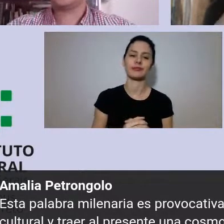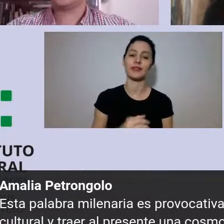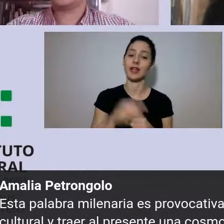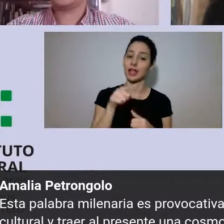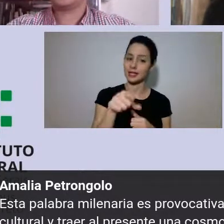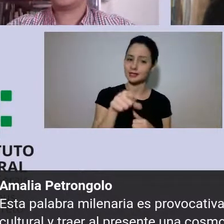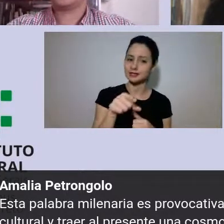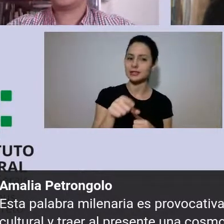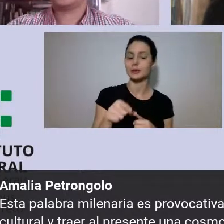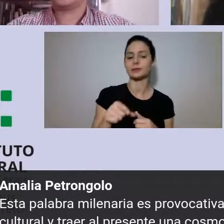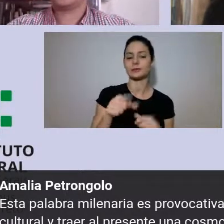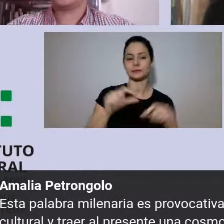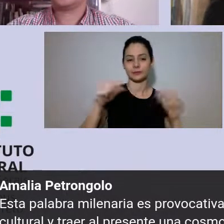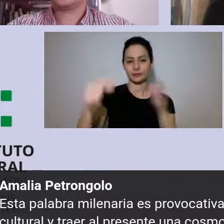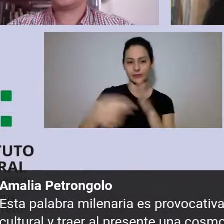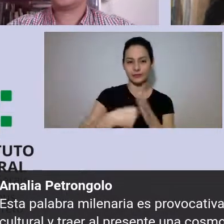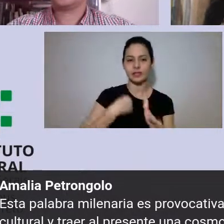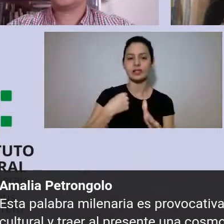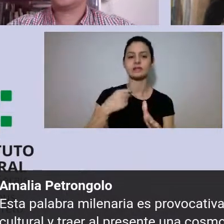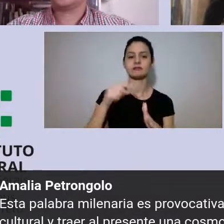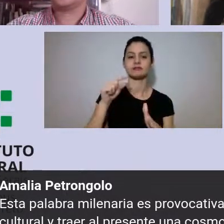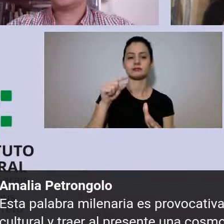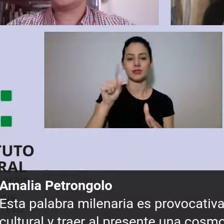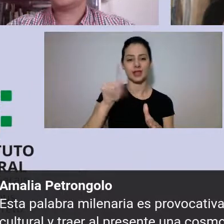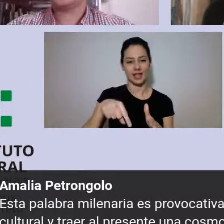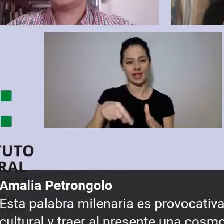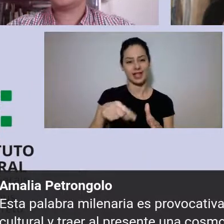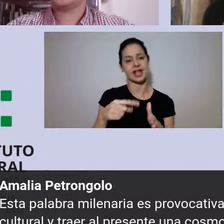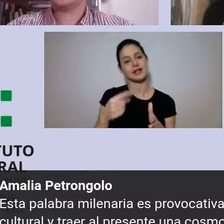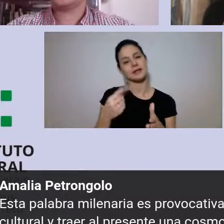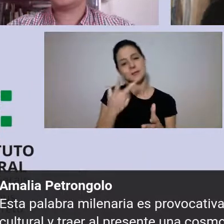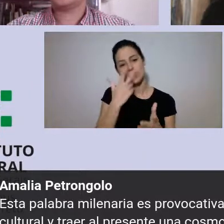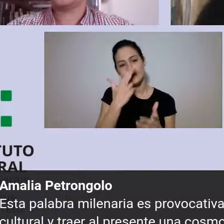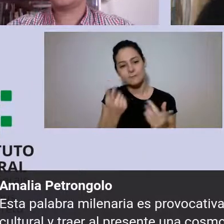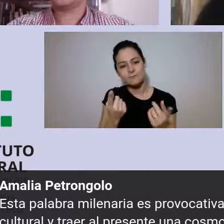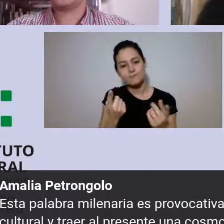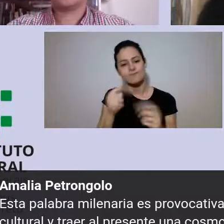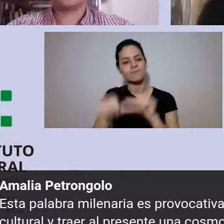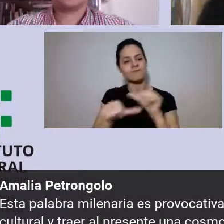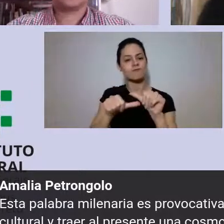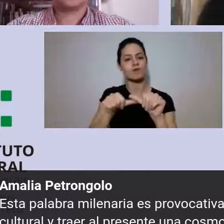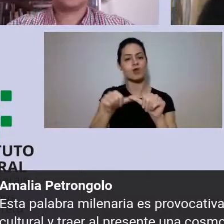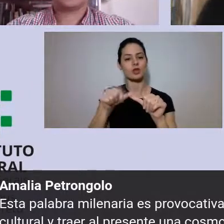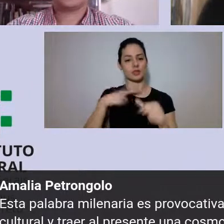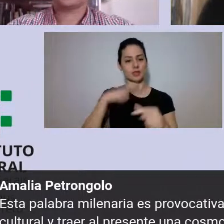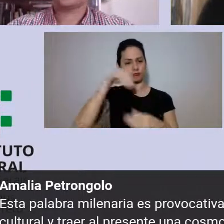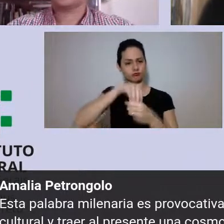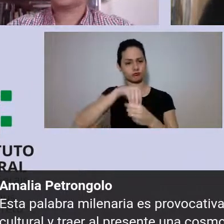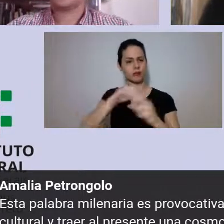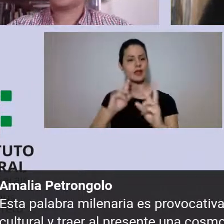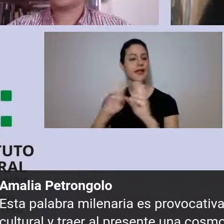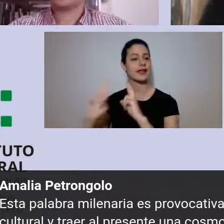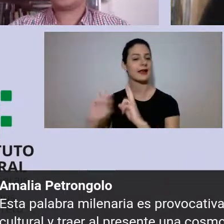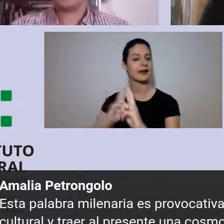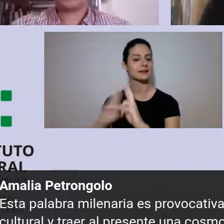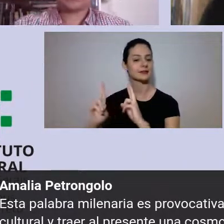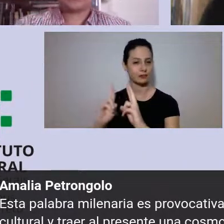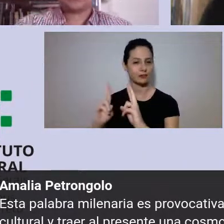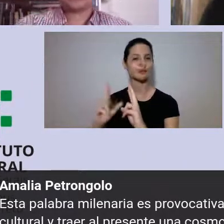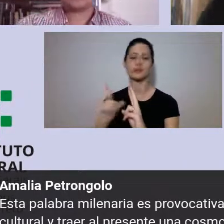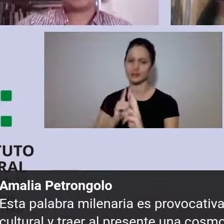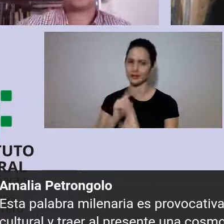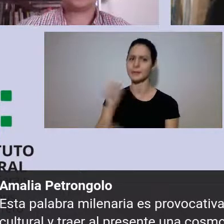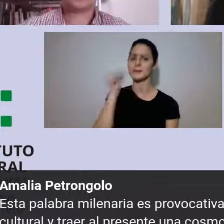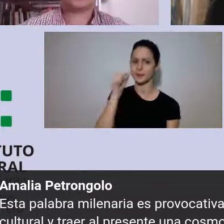alude justamente ao nudo de lo que eu estou querendo plantear, que es el contenido de esa relación. Hay una relación entre